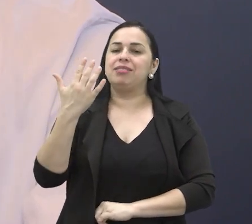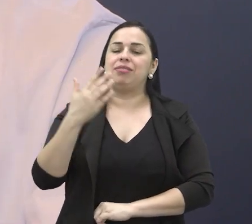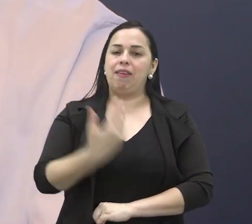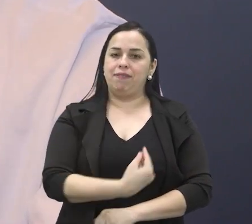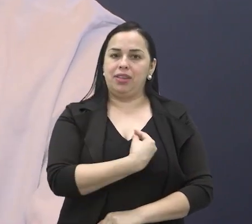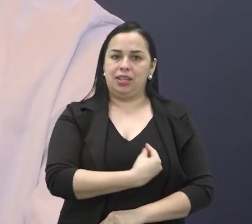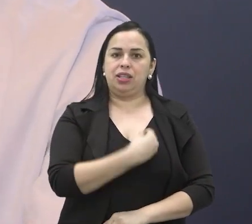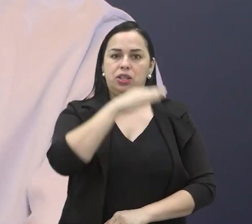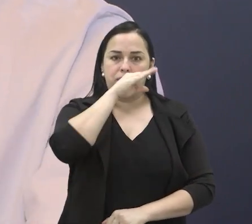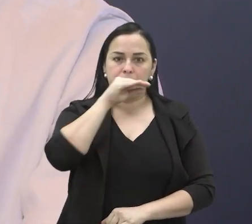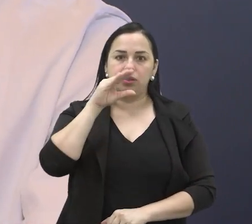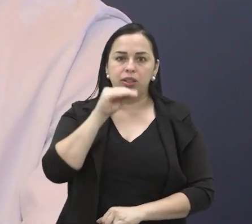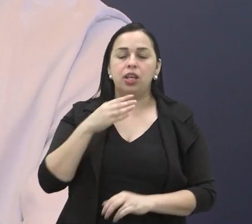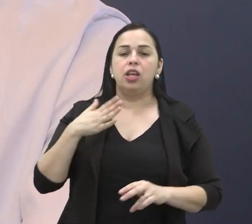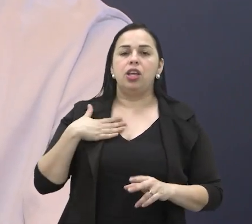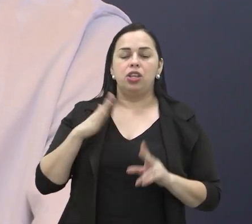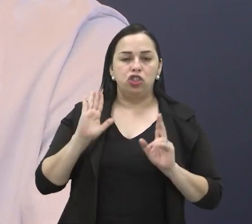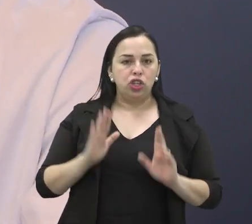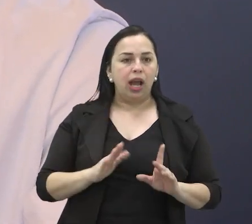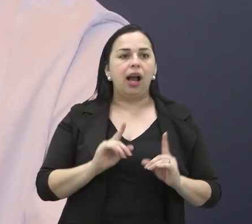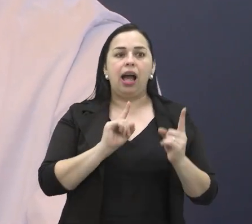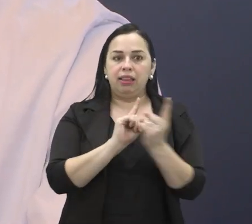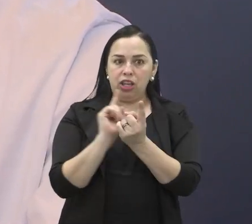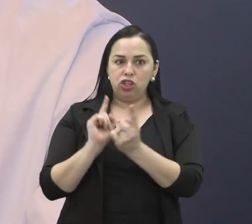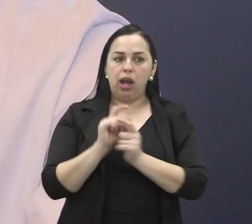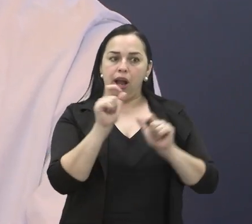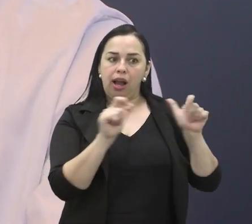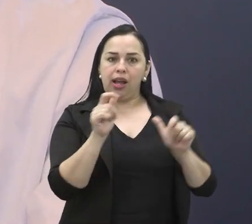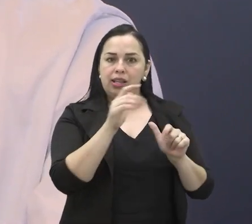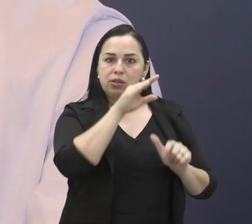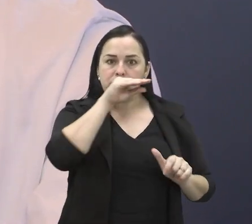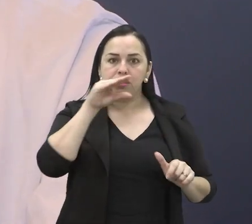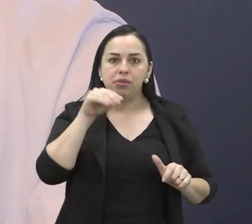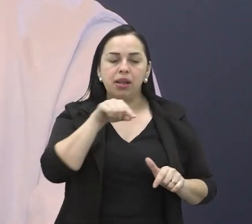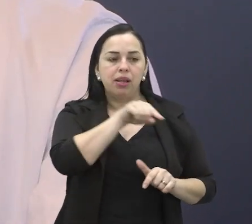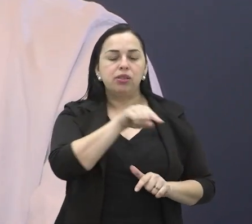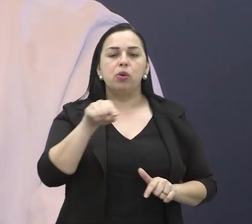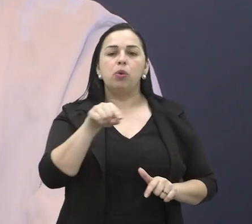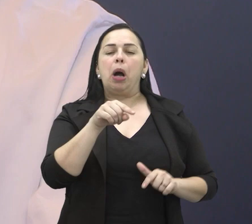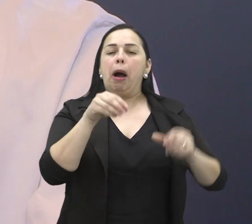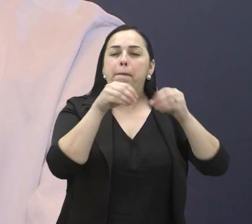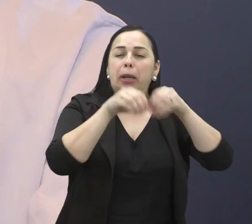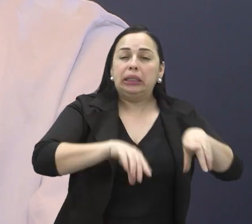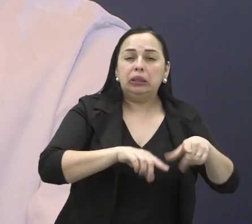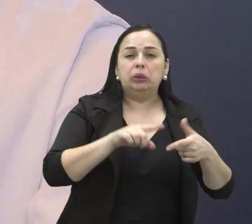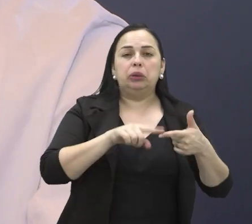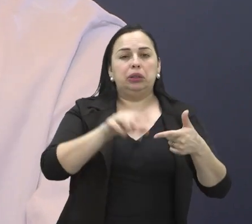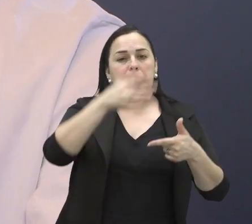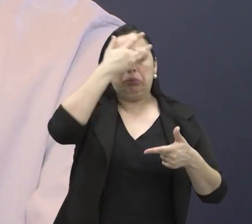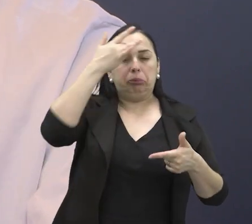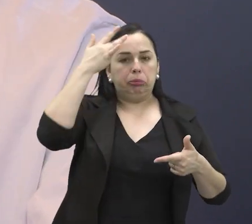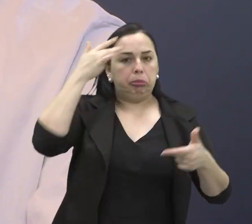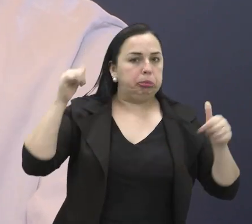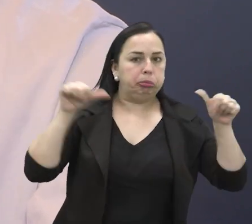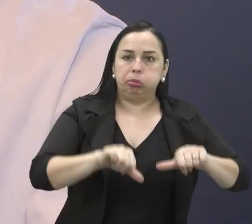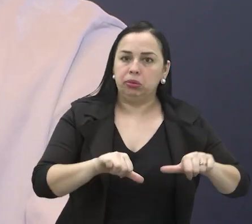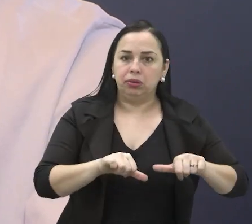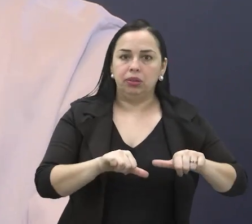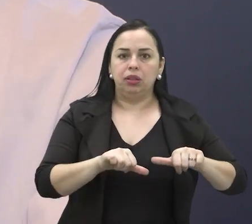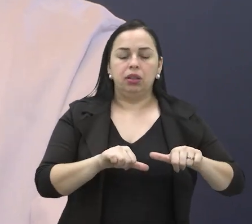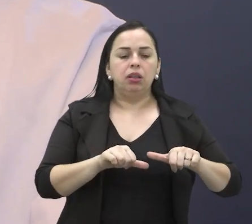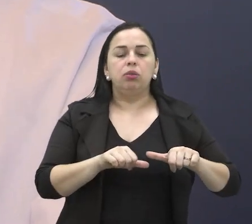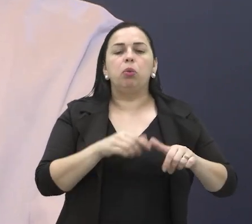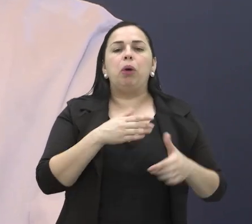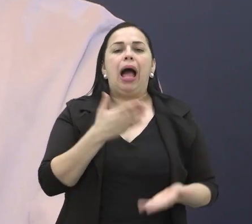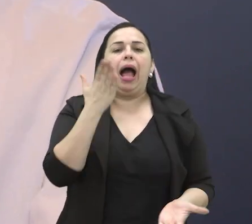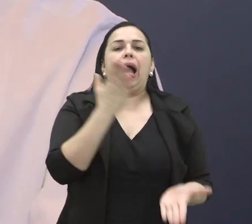vida de um adolescente. Eu já tive algumas questões aqui no consultório. Os danos, o prejuízo não